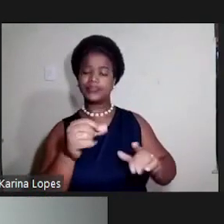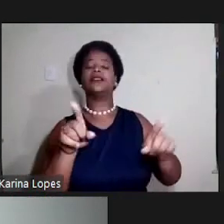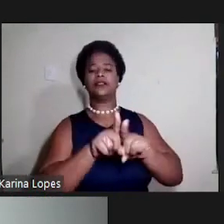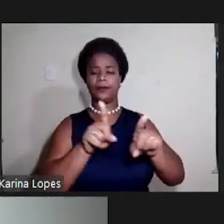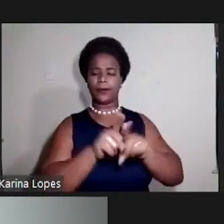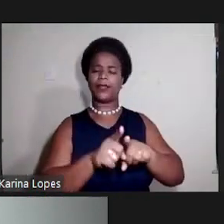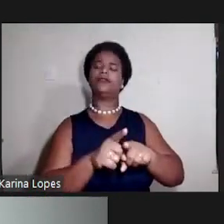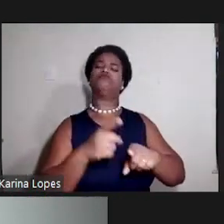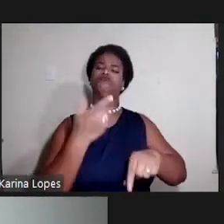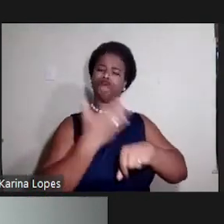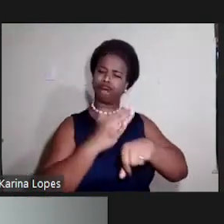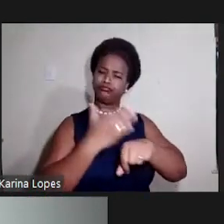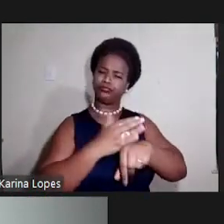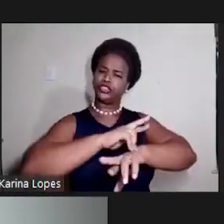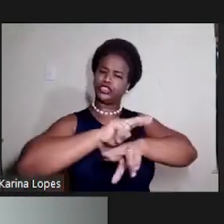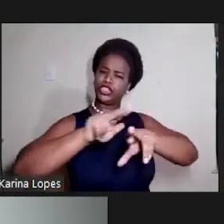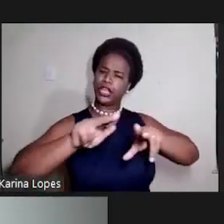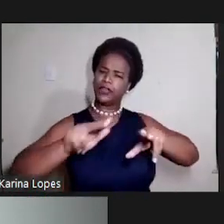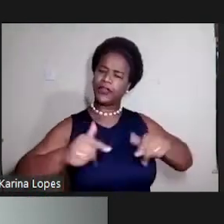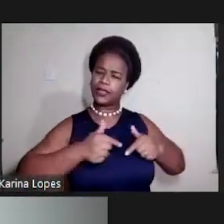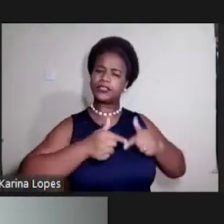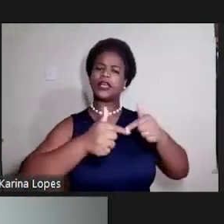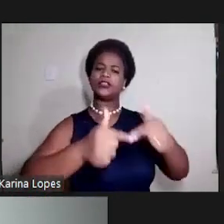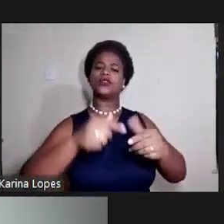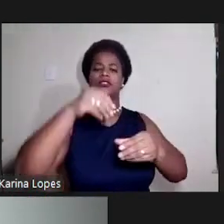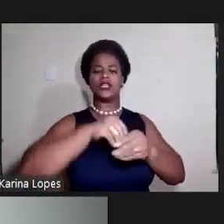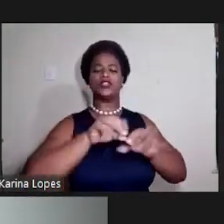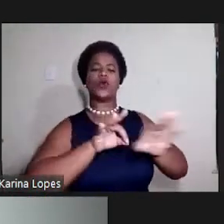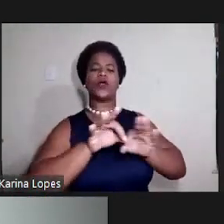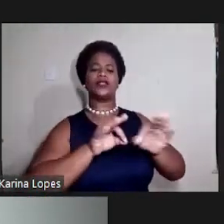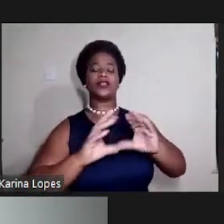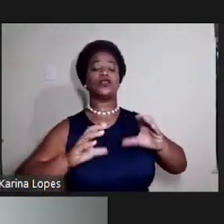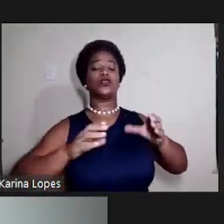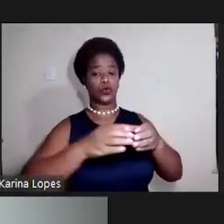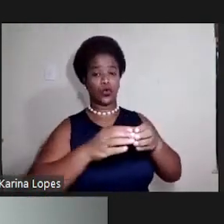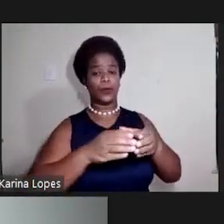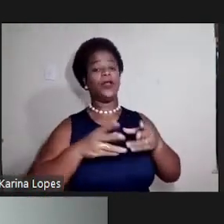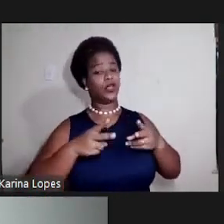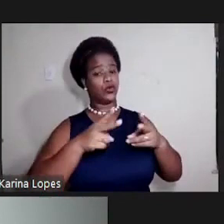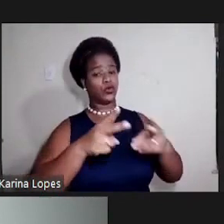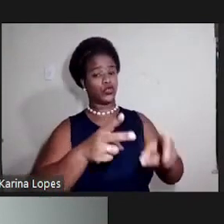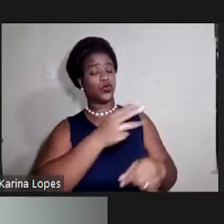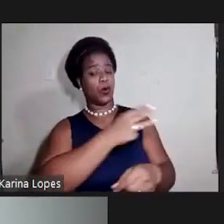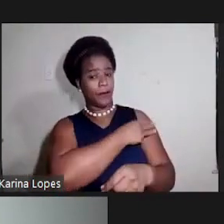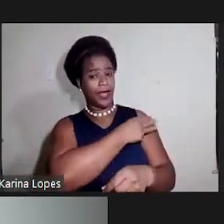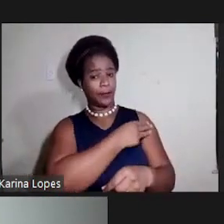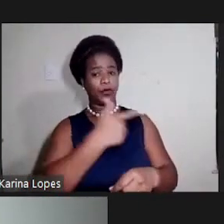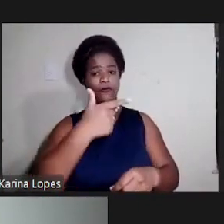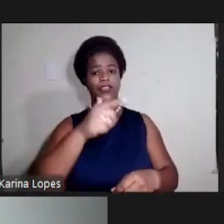atividades na organização do clube, permanecendo como membro por 28 anos.